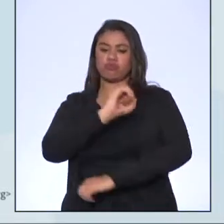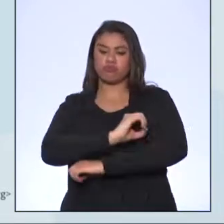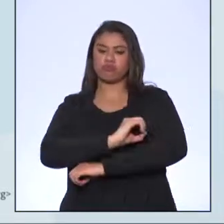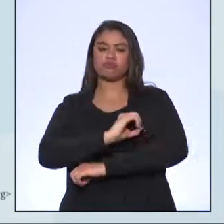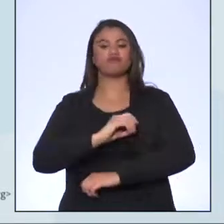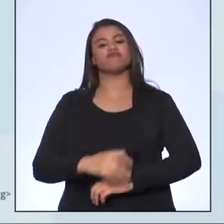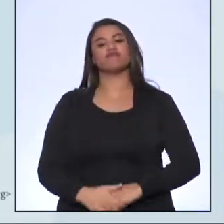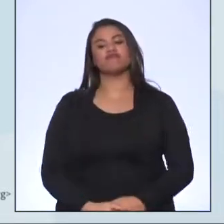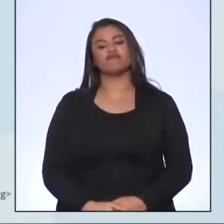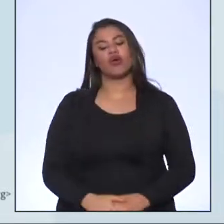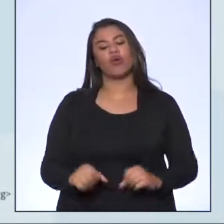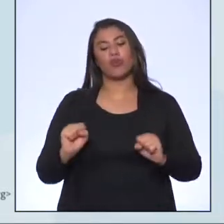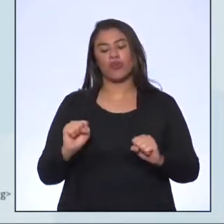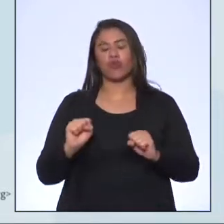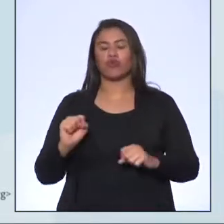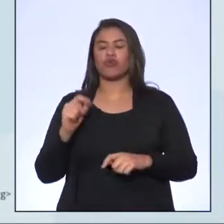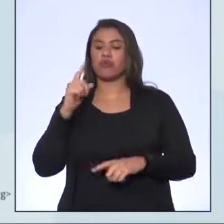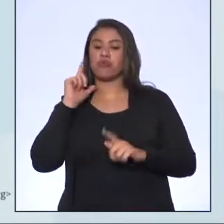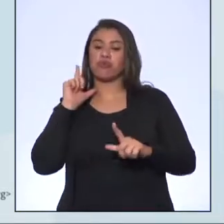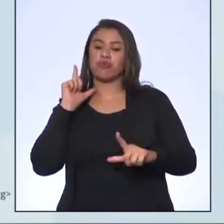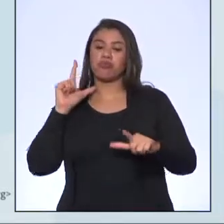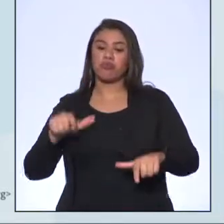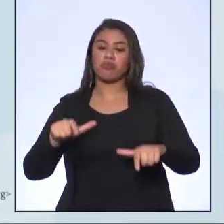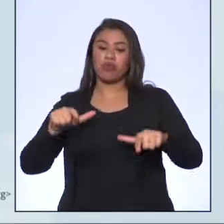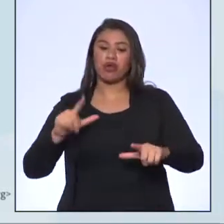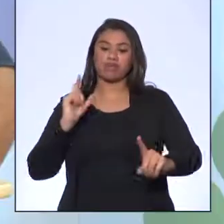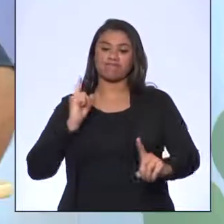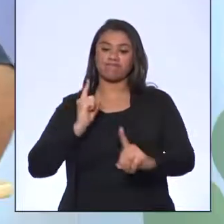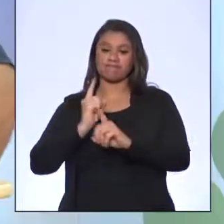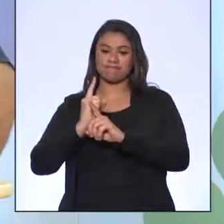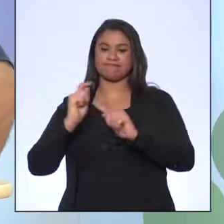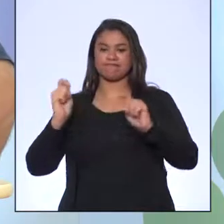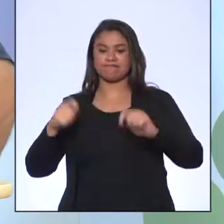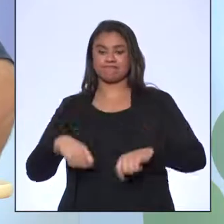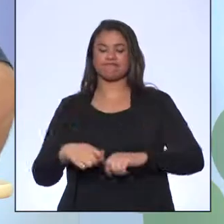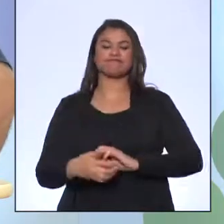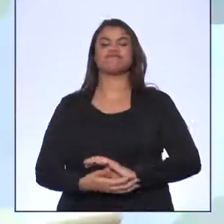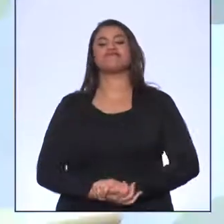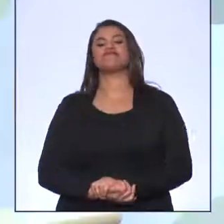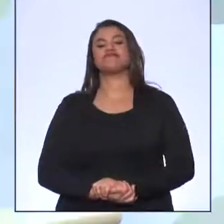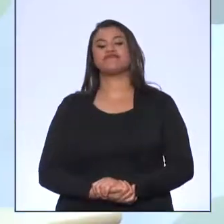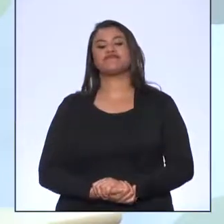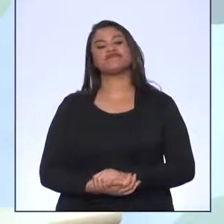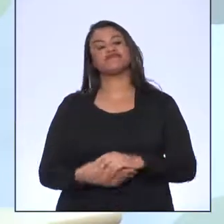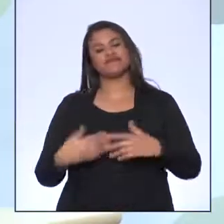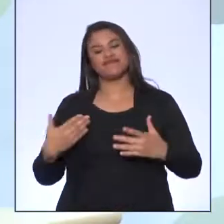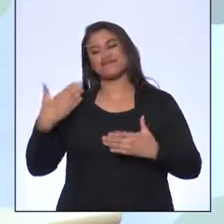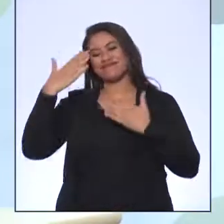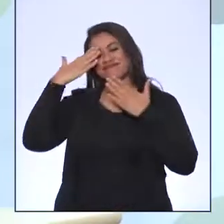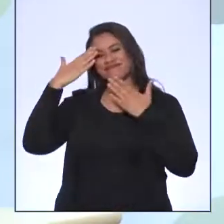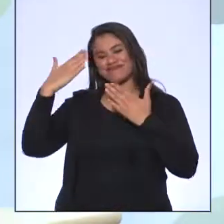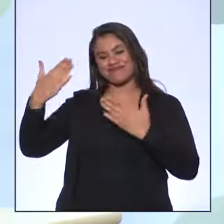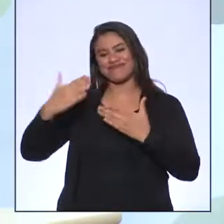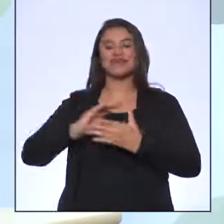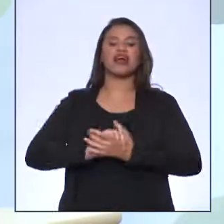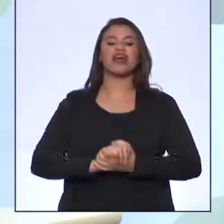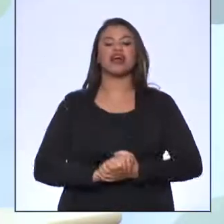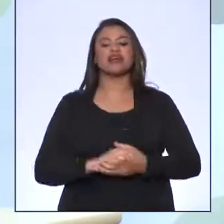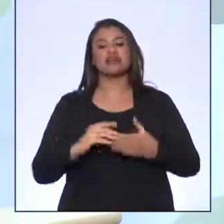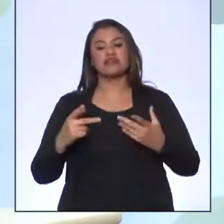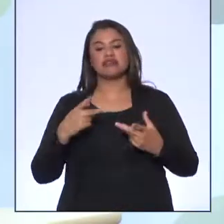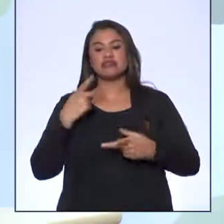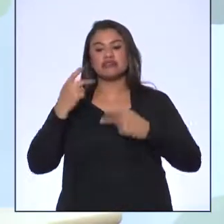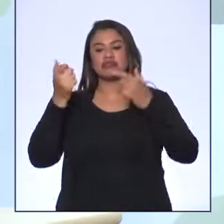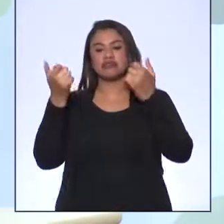de localização que nós utilizamos em geografia. Perfeito, professor? Obrigada, professor. E para falar um pouco mais da